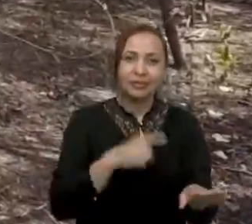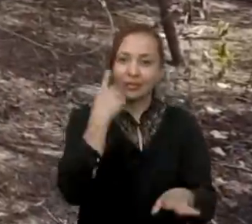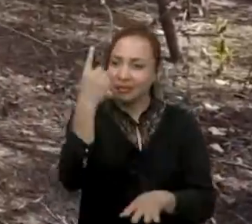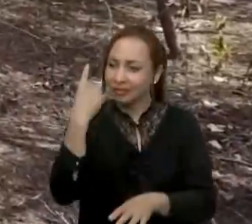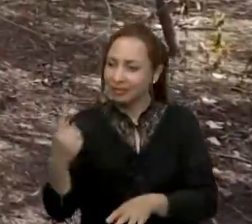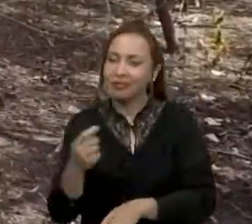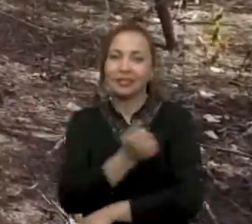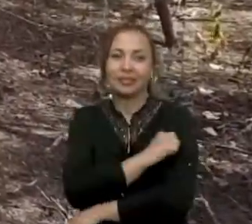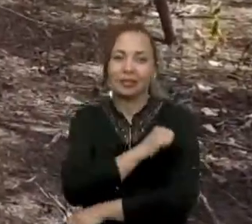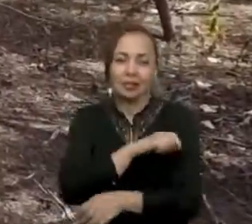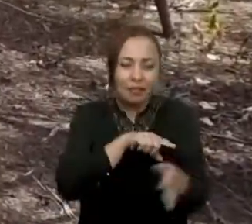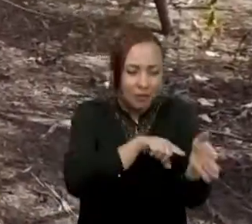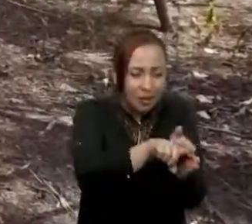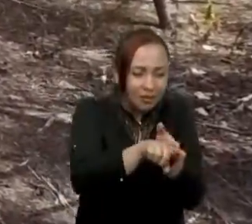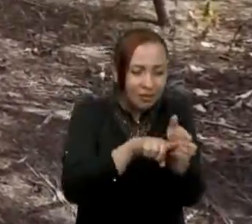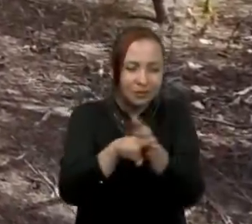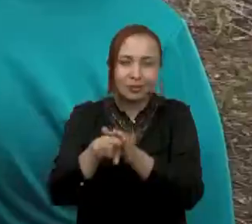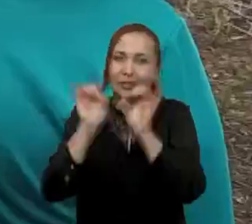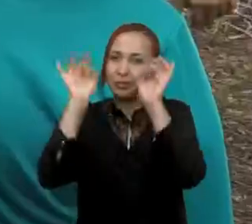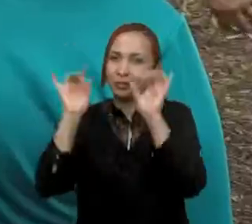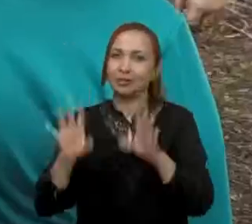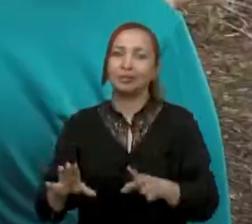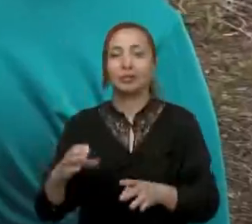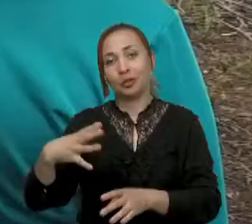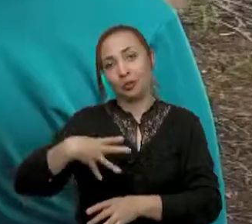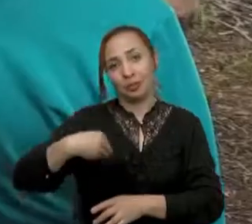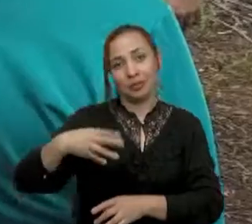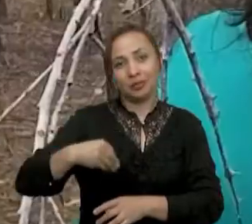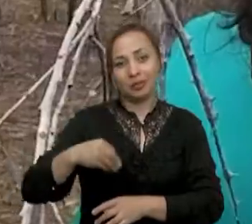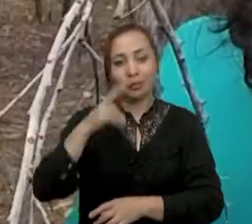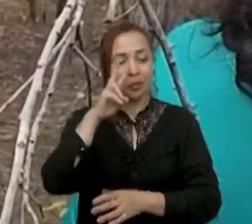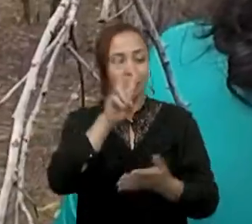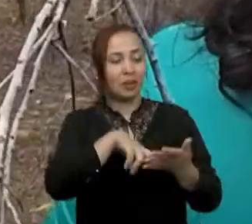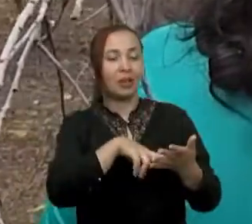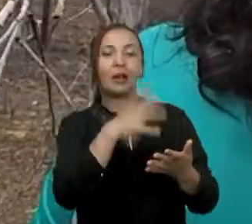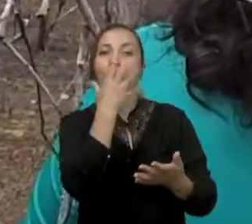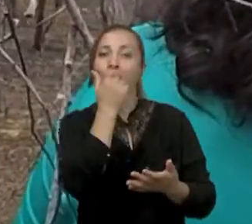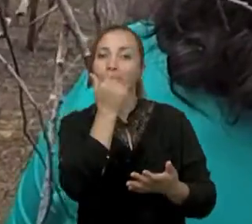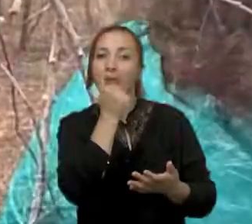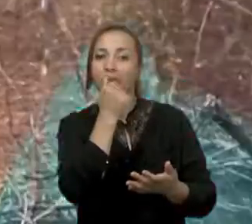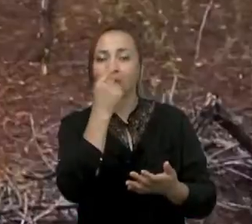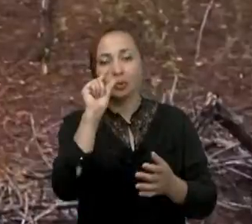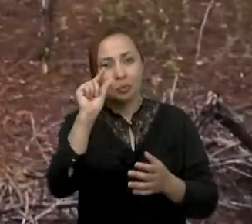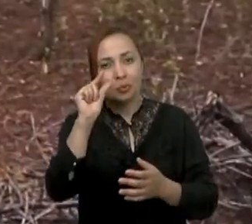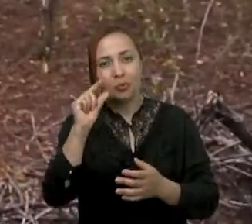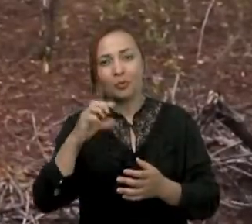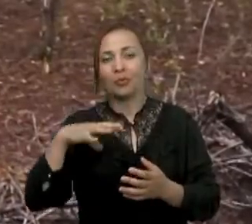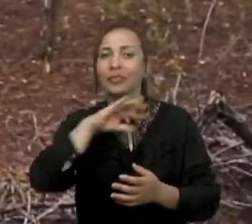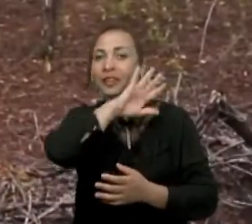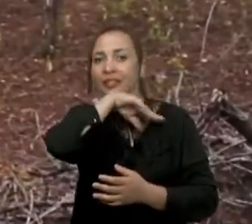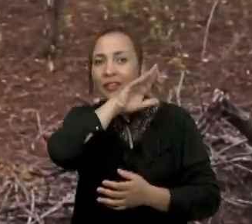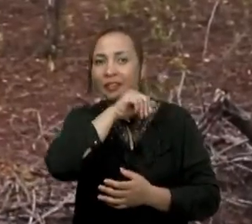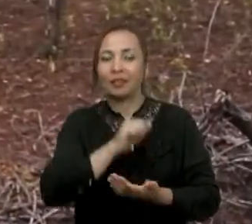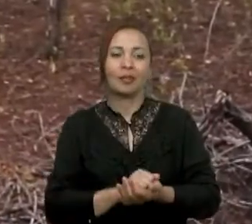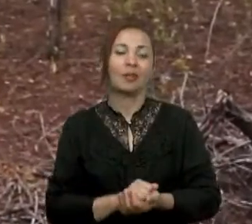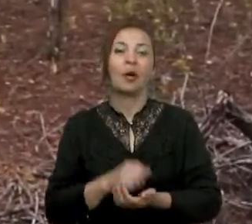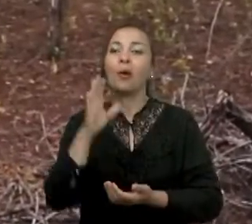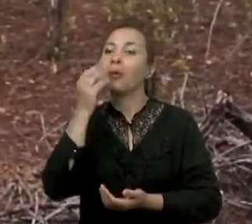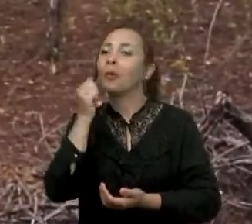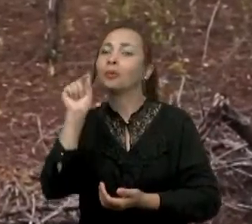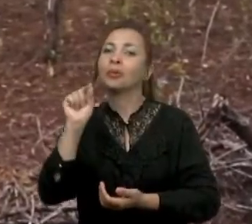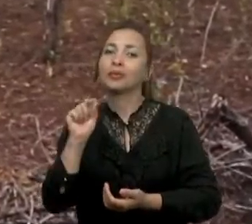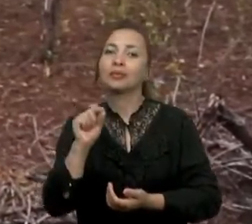estudante investiga as peculiaridades dos mamíferos diário analisa a dieta alimentar dos pequenos animais os animais consomem